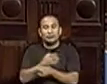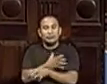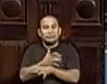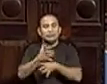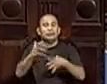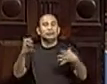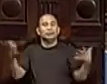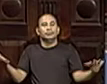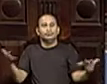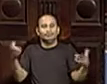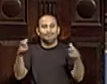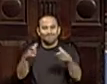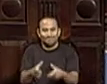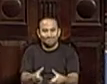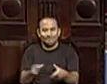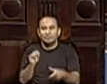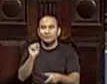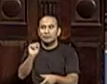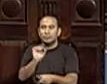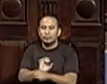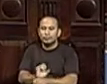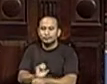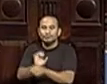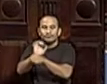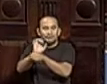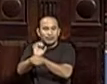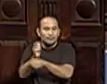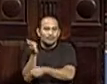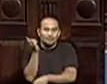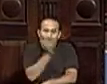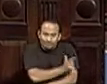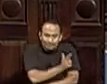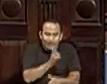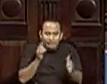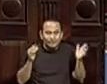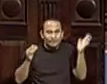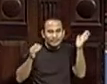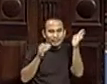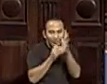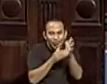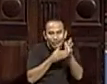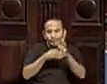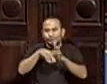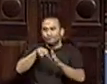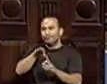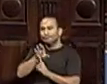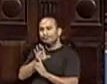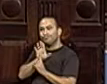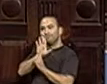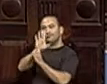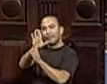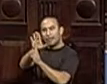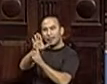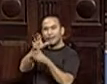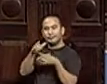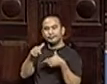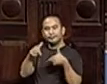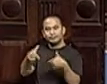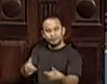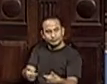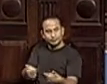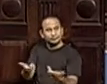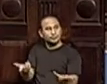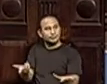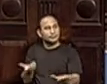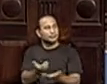imbróglio, onde o Estado não consegue finalizar a apresentação da documentação e a verba federal está